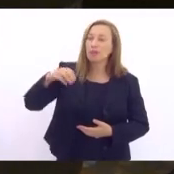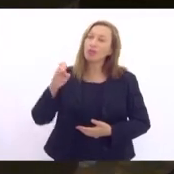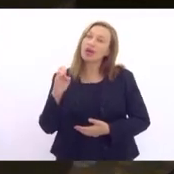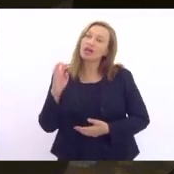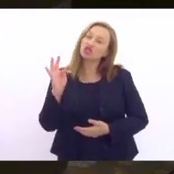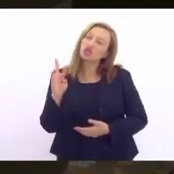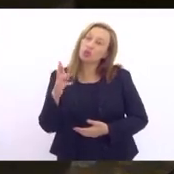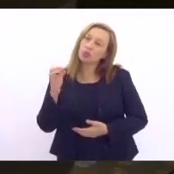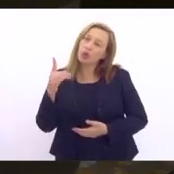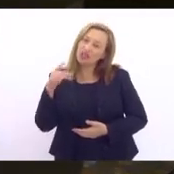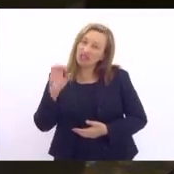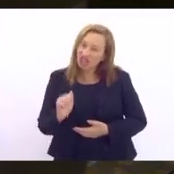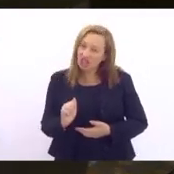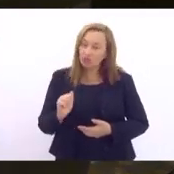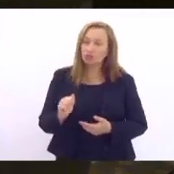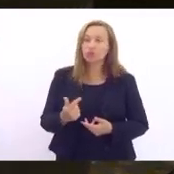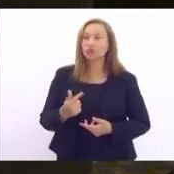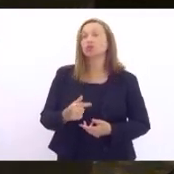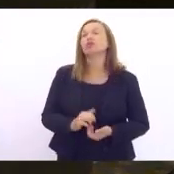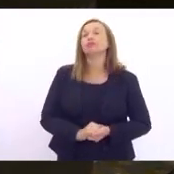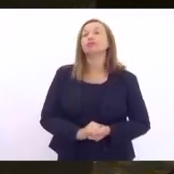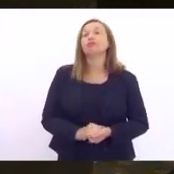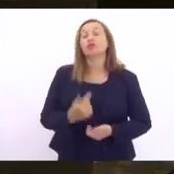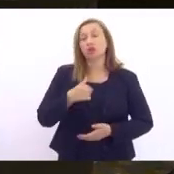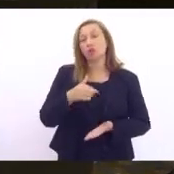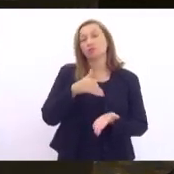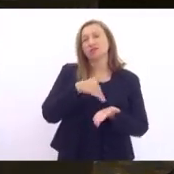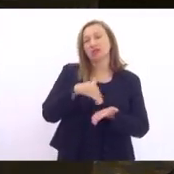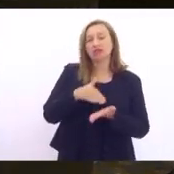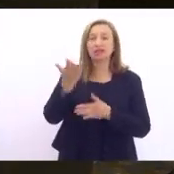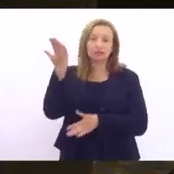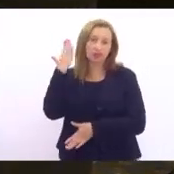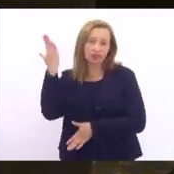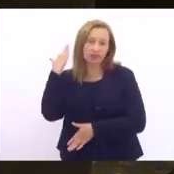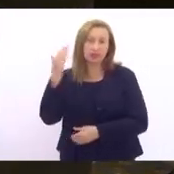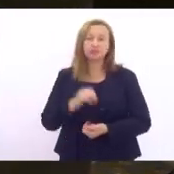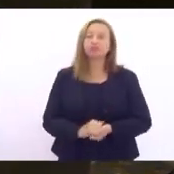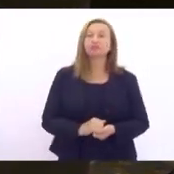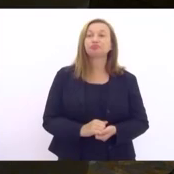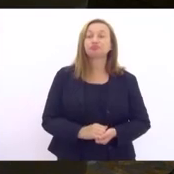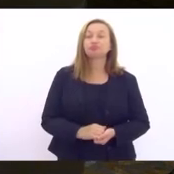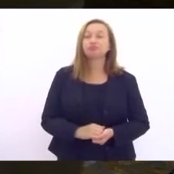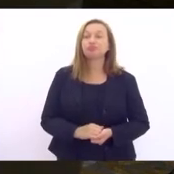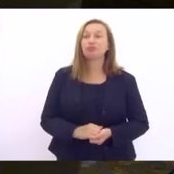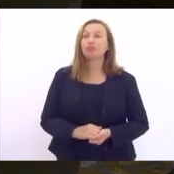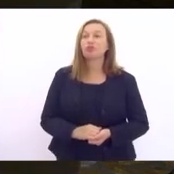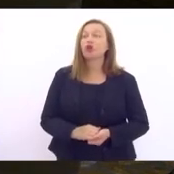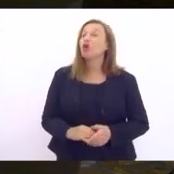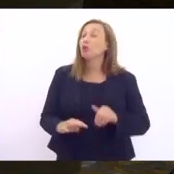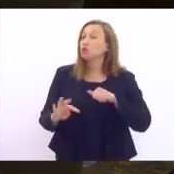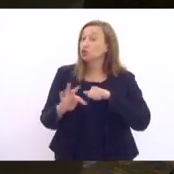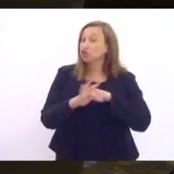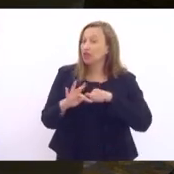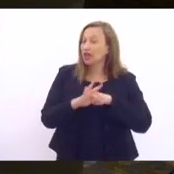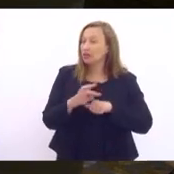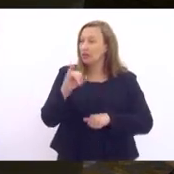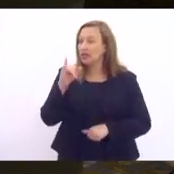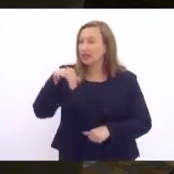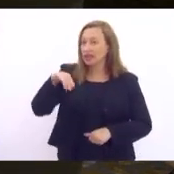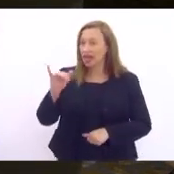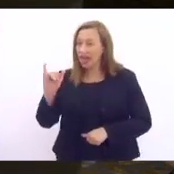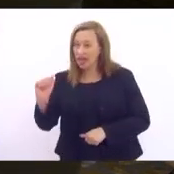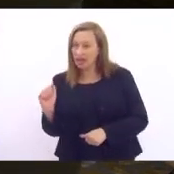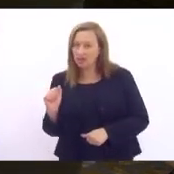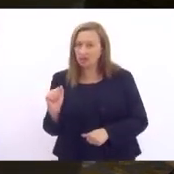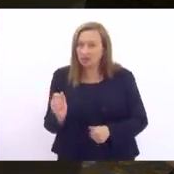secretário. Se, outra coisa, os técnicos do INEA estão em polvorosa, ninguém conhece deputado esse assunto. Deputado,